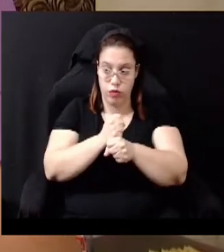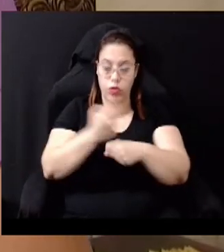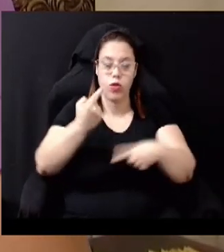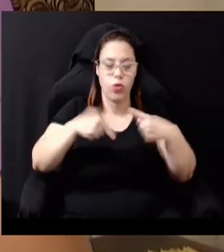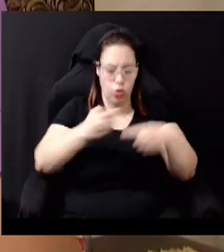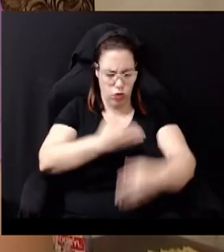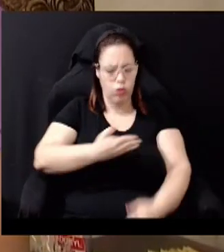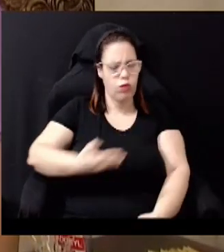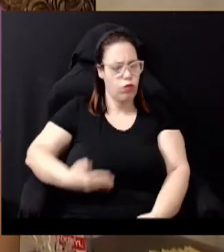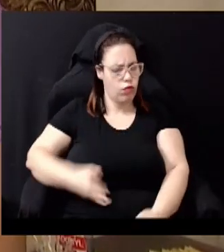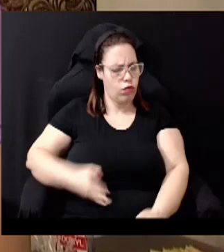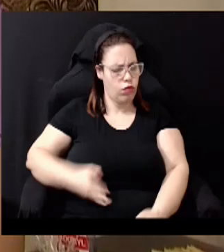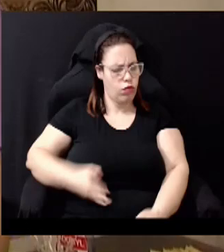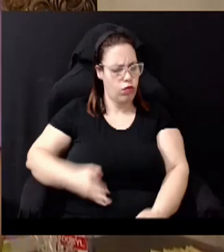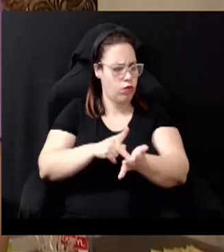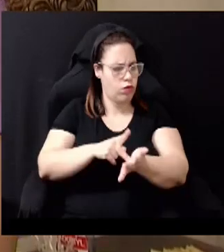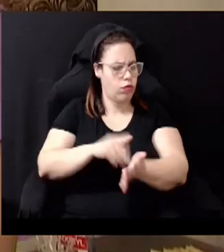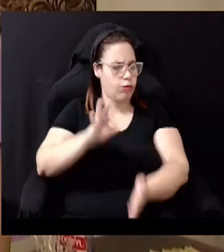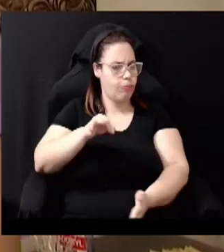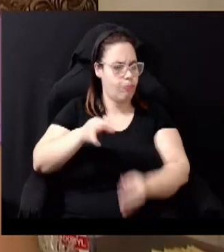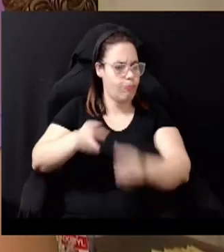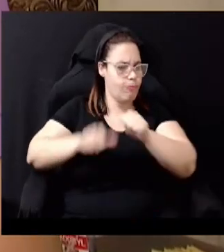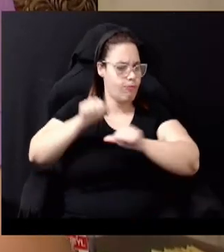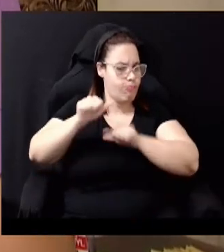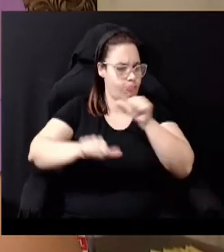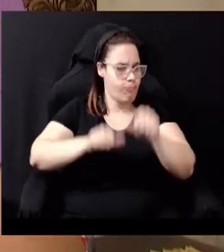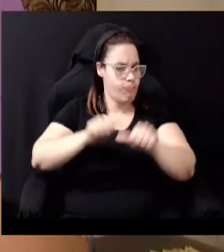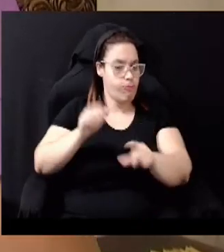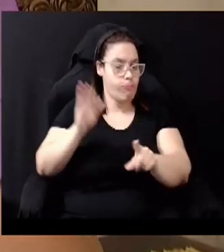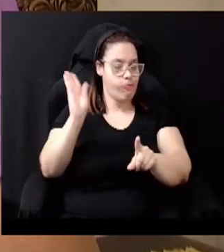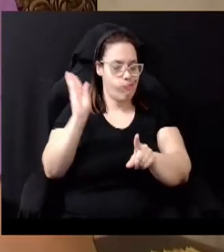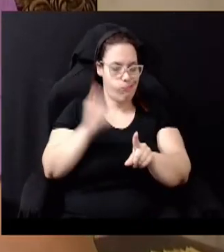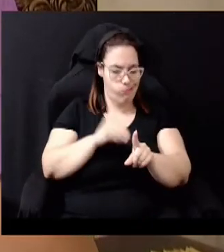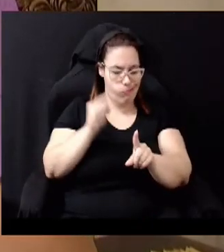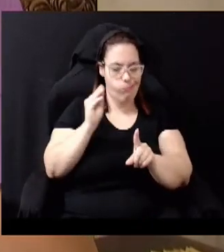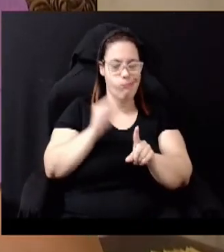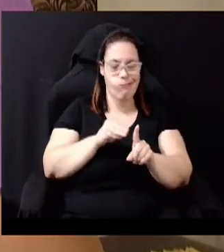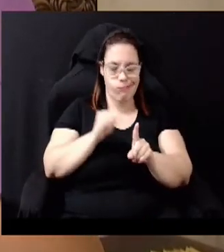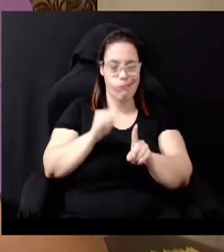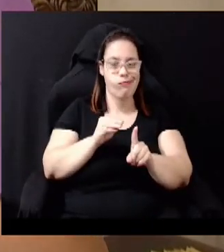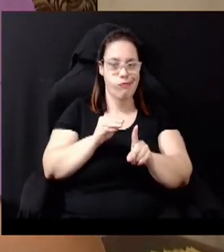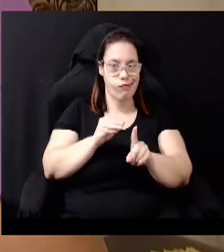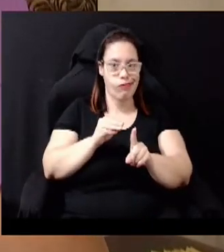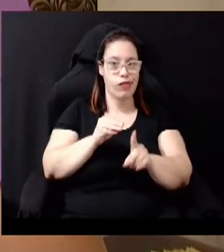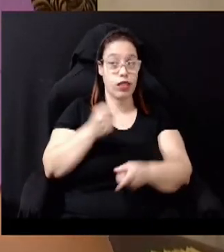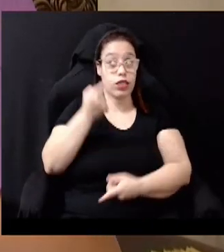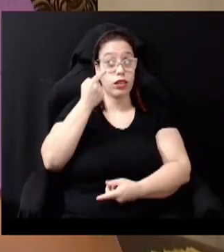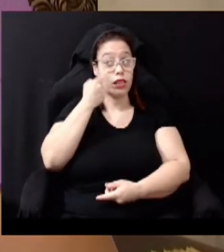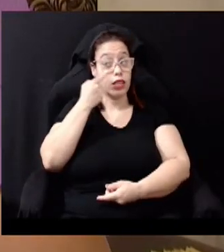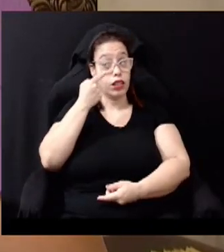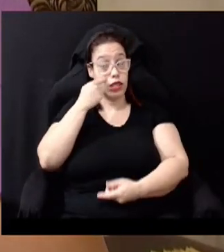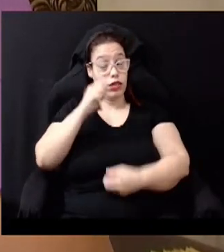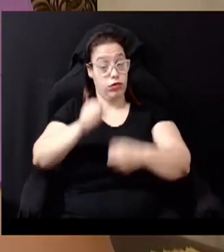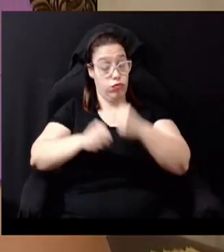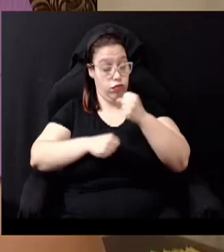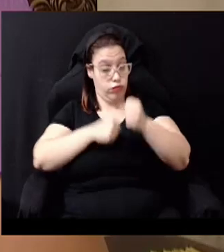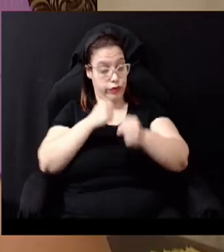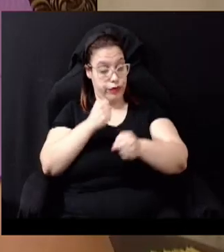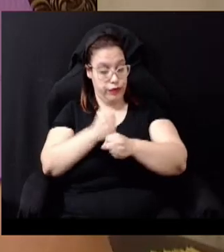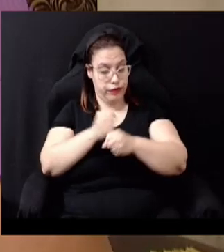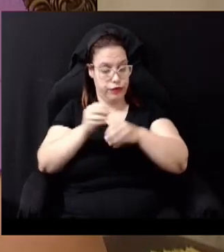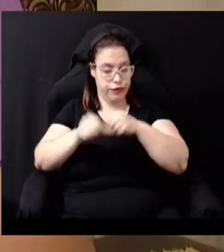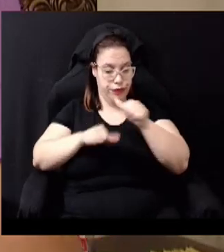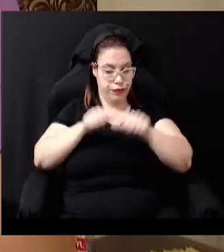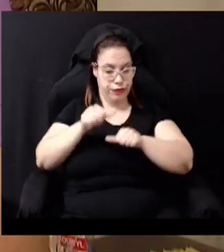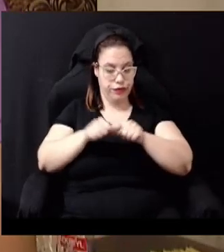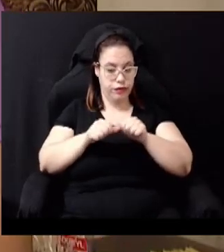o seu fim é transformar a situação de vulnerabilidade. Nós temos visto isso, este ano a gente teve essa modificação, mas não quer